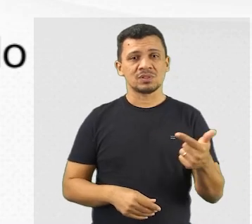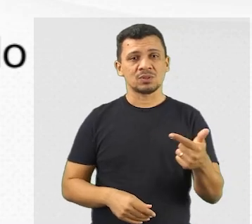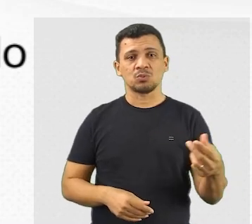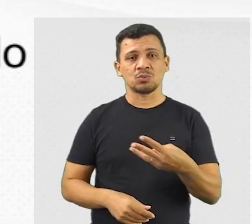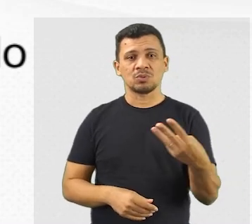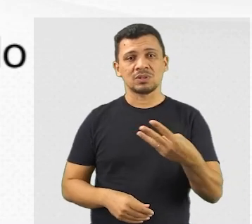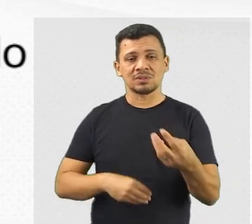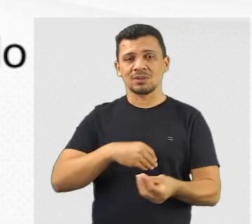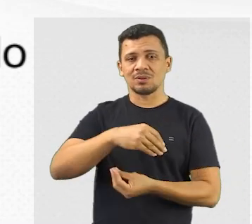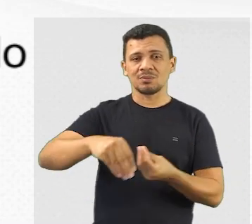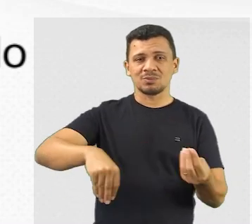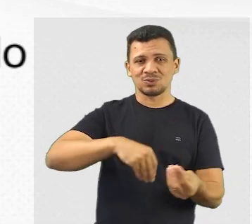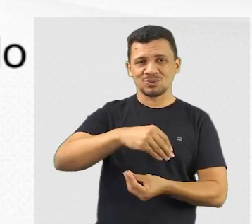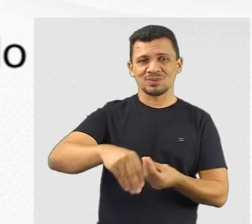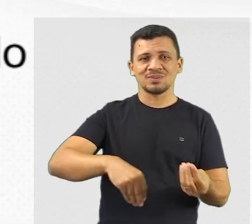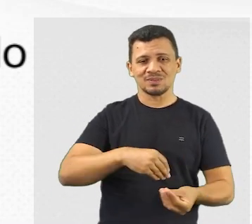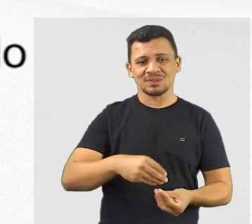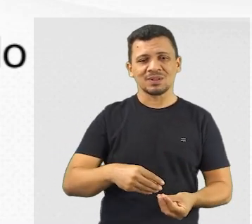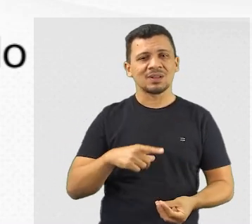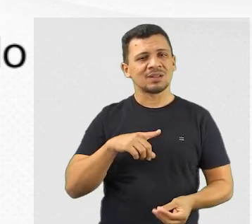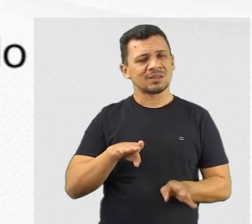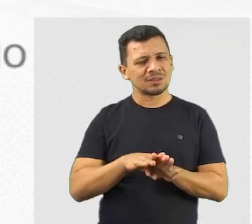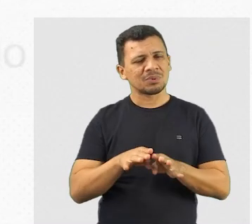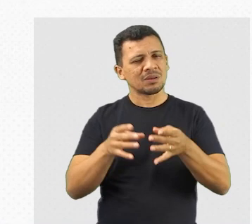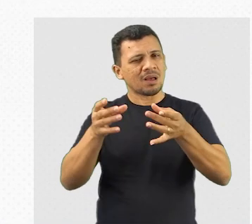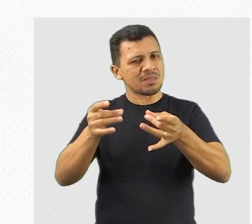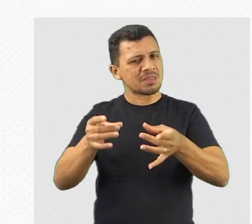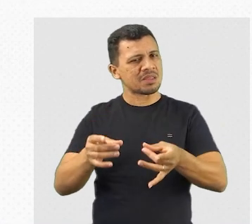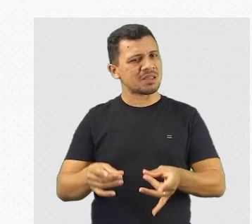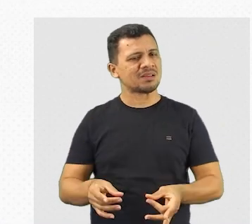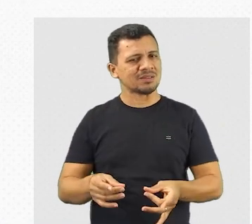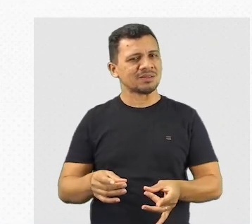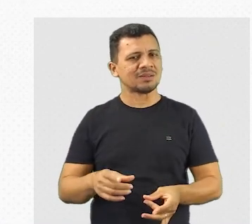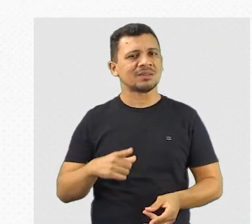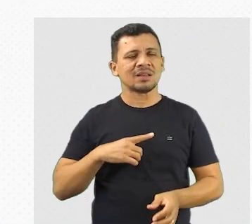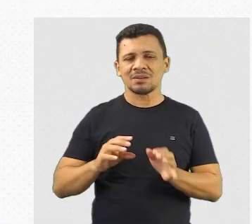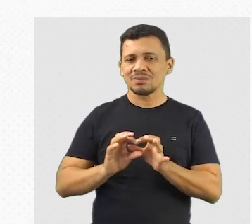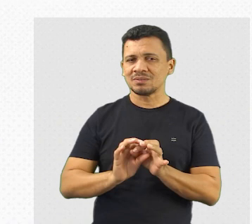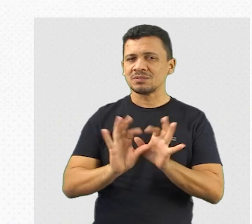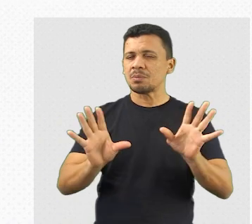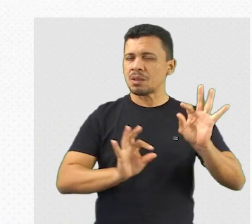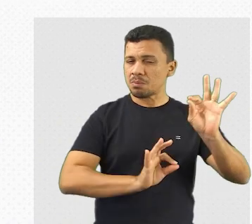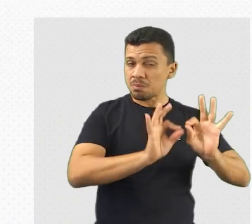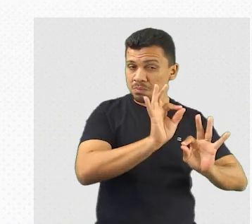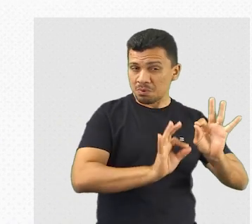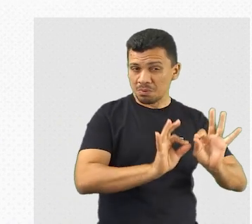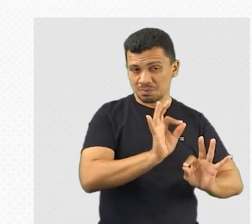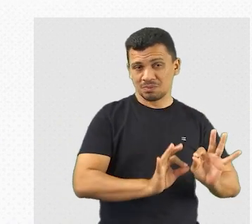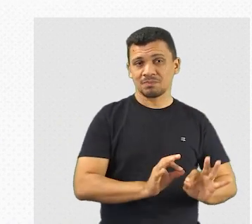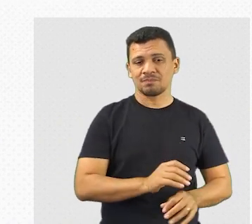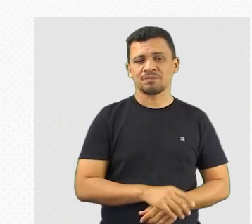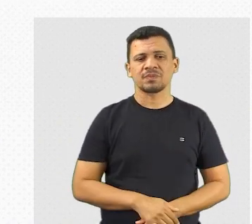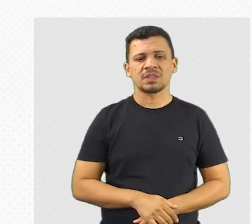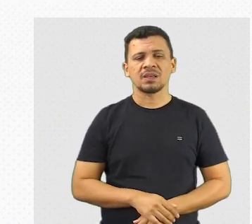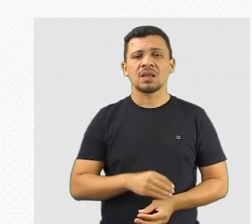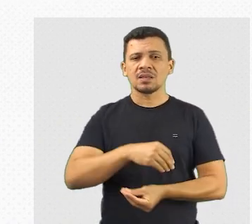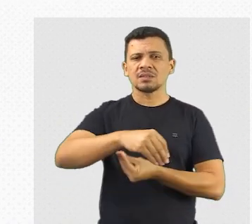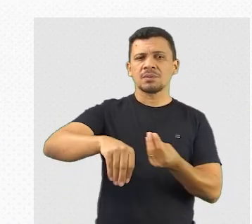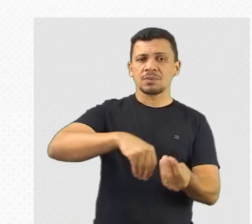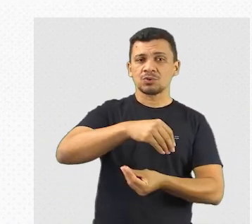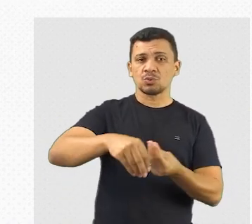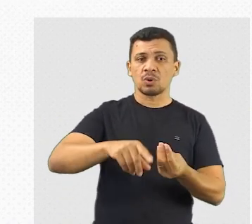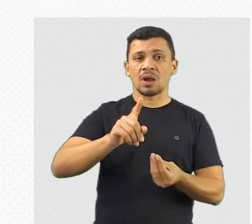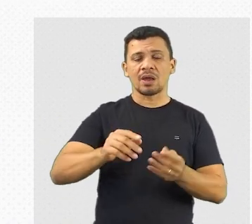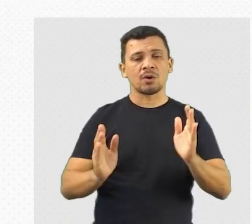terceiro, mais umas coisinhas requintadas, cheias de liberdade e muita ornamentação. Esse ecletismo, ele é uma fase,